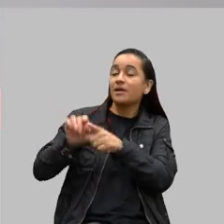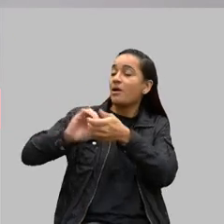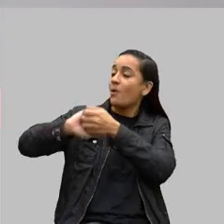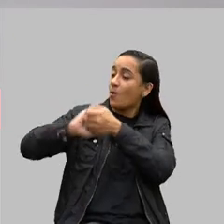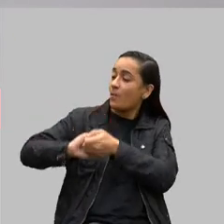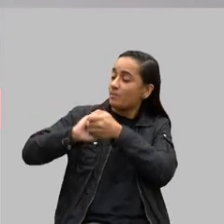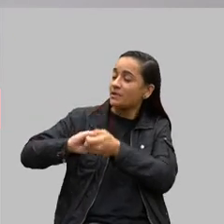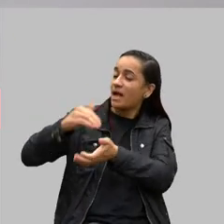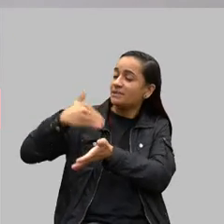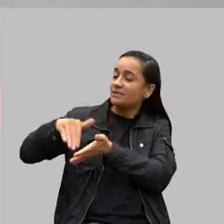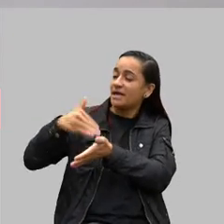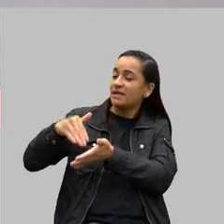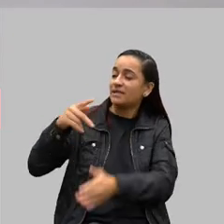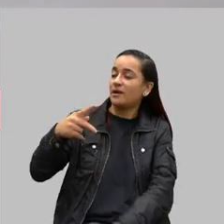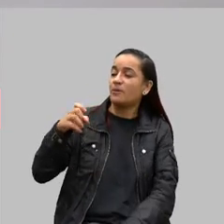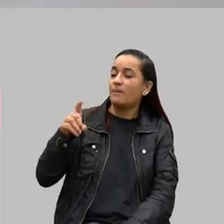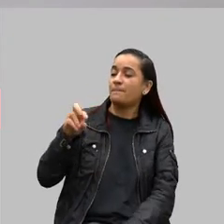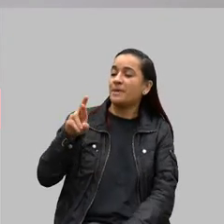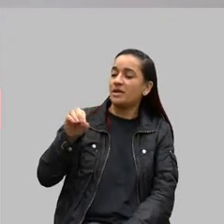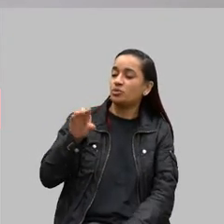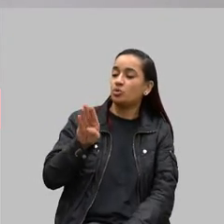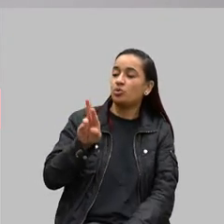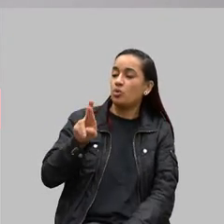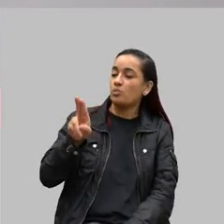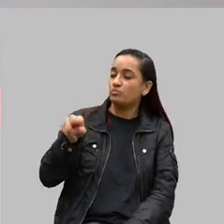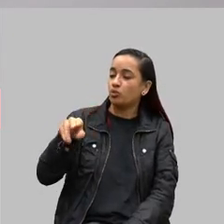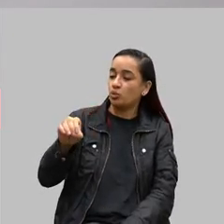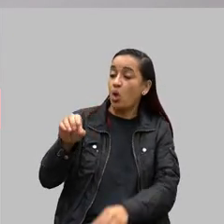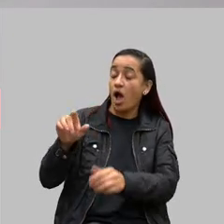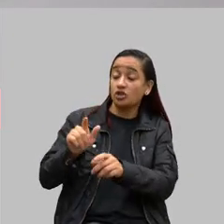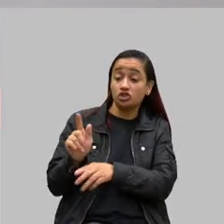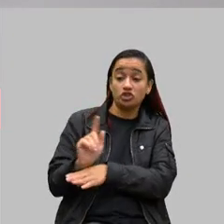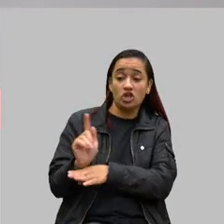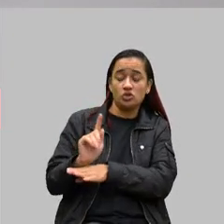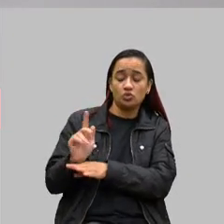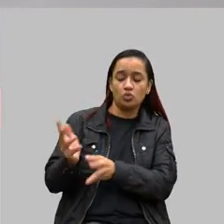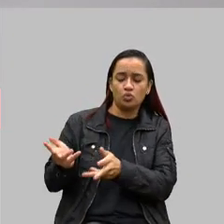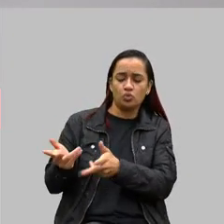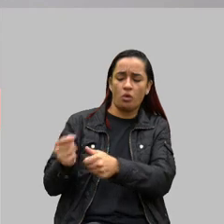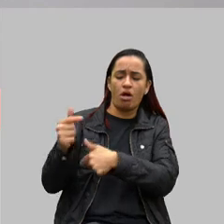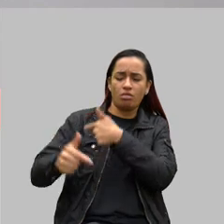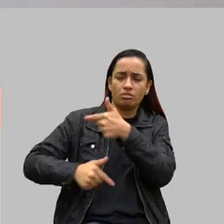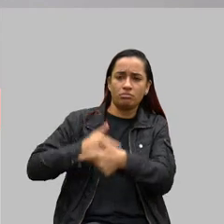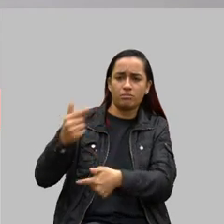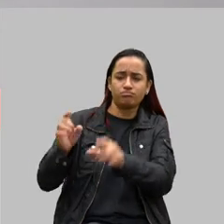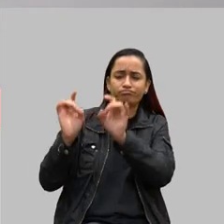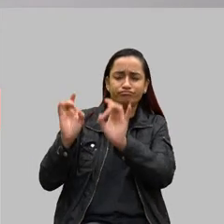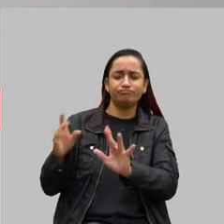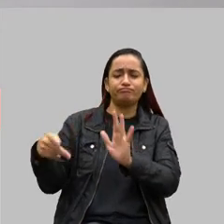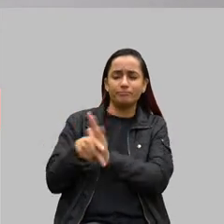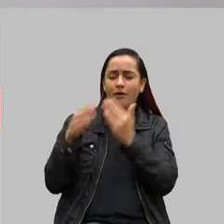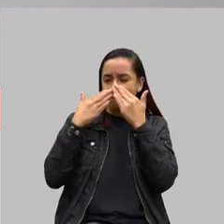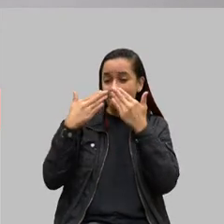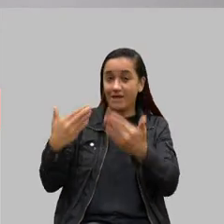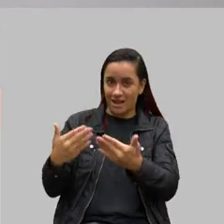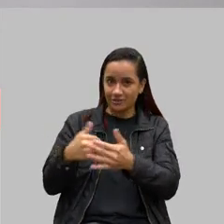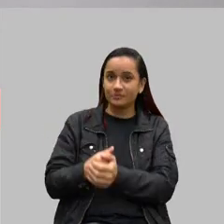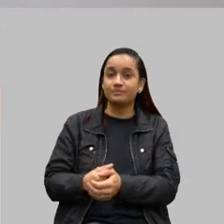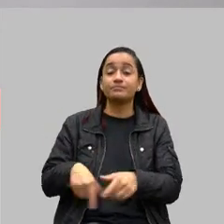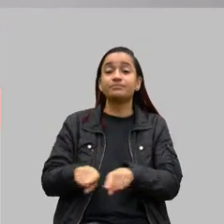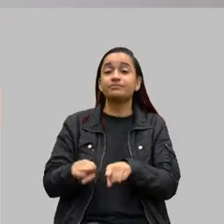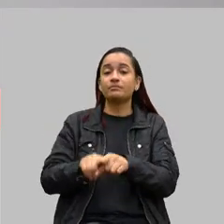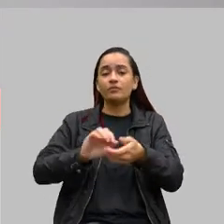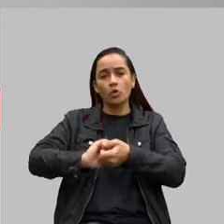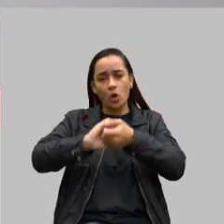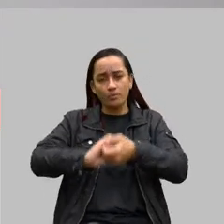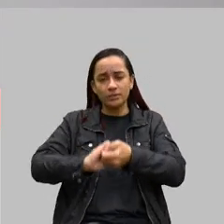Pedro Bruno que é um grande gestor que tem fazendo vem fazendo um trabalho diferenciado à frente da pasta cumprimentar também o diretor do